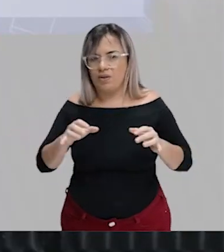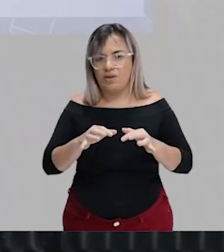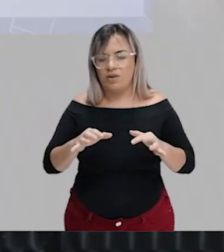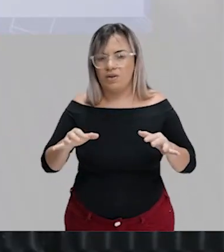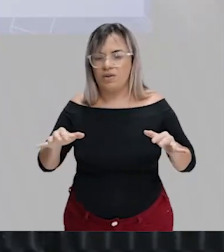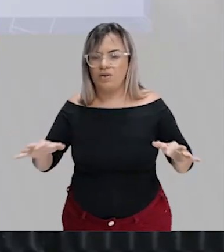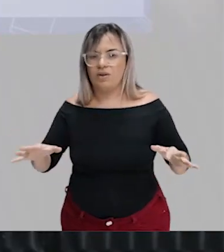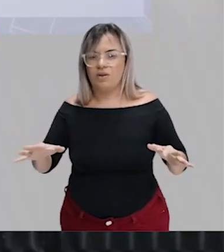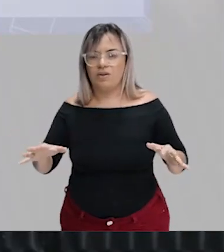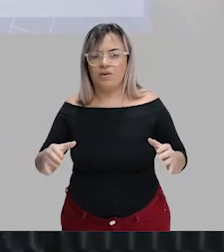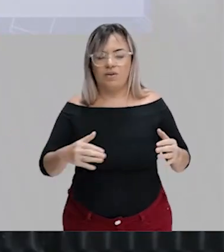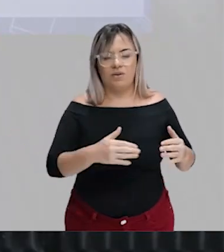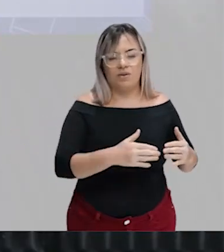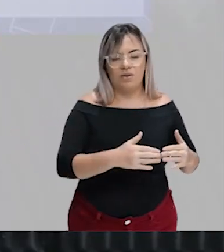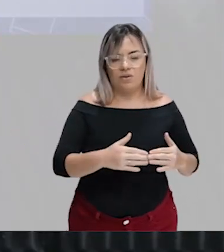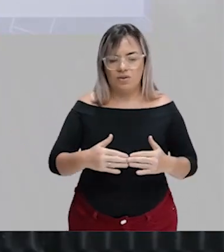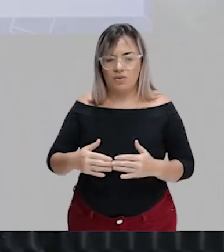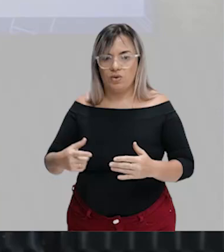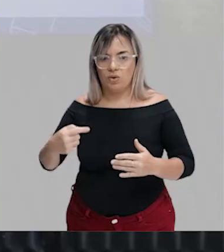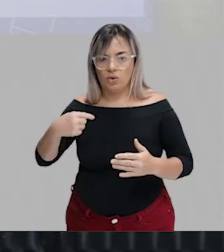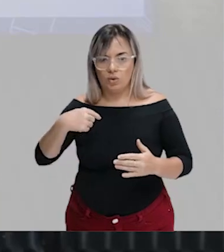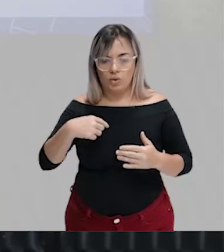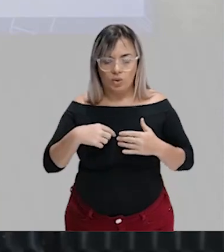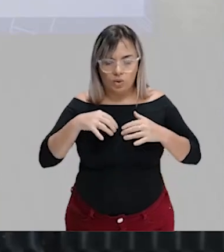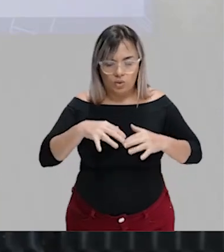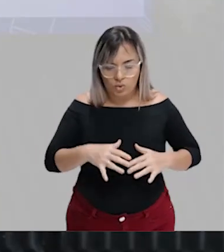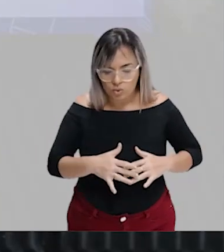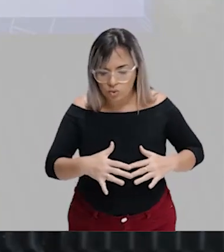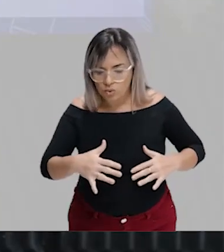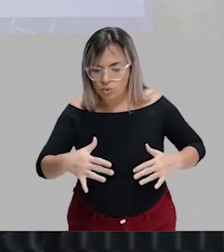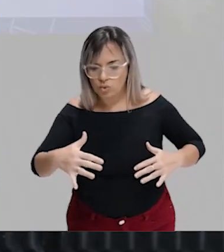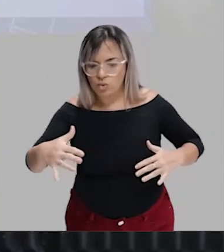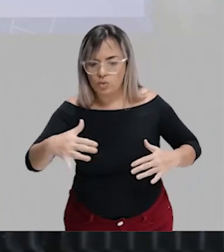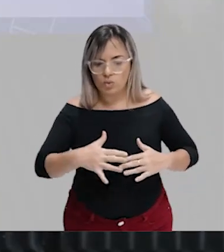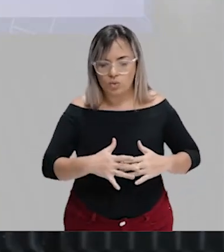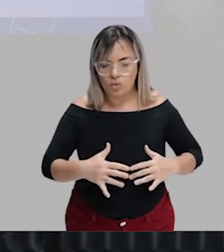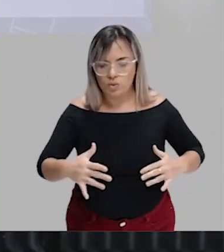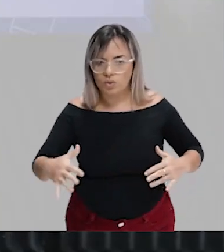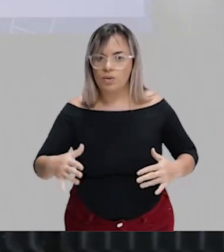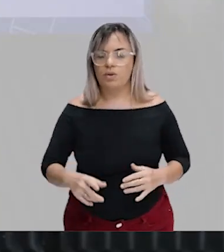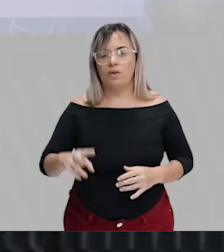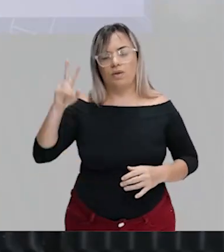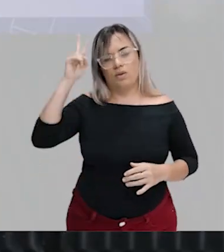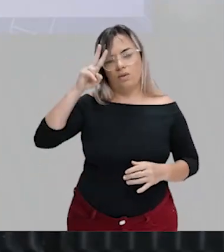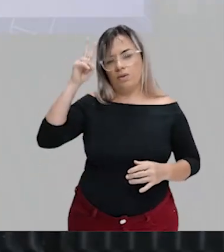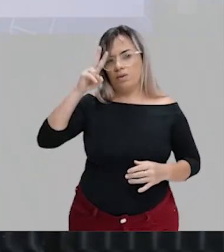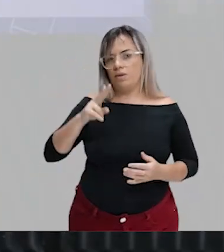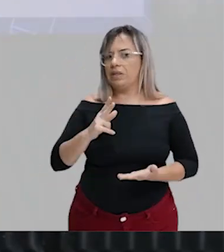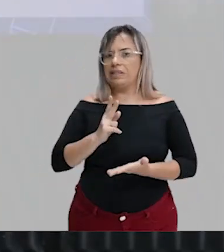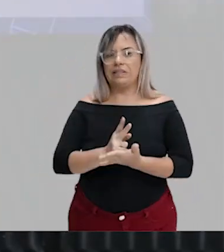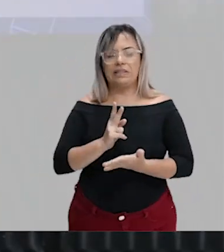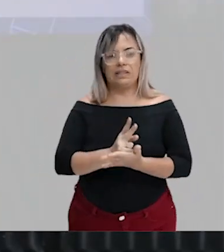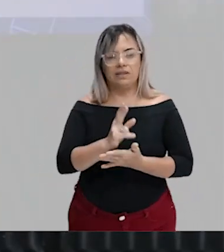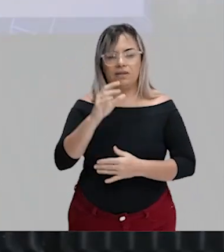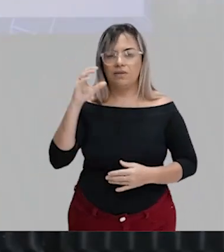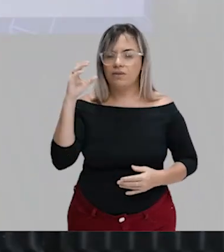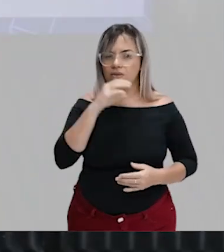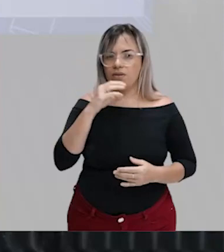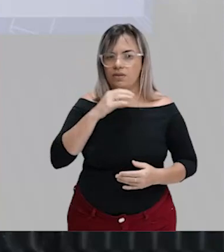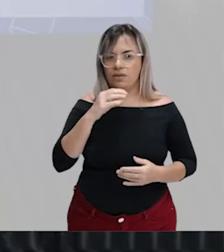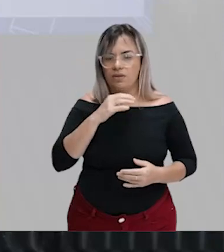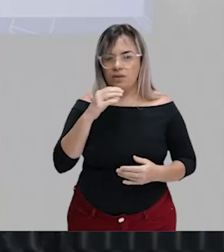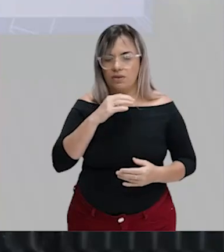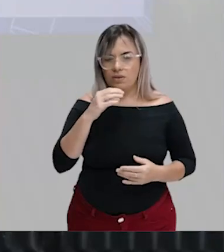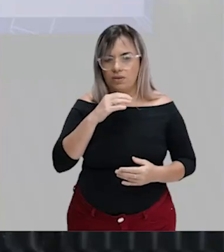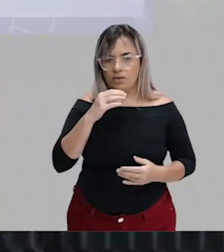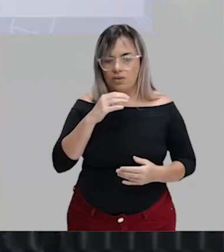calor ele vai fluir do corpo para o ambiente externo. Lembre-se, o calor sempre flui da fonte,